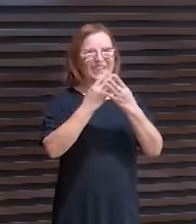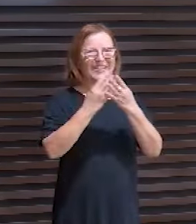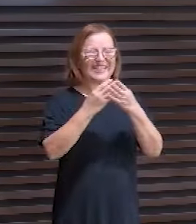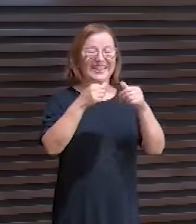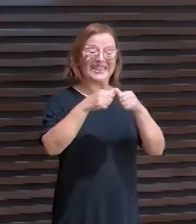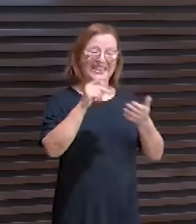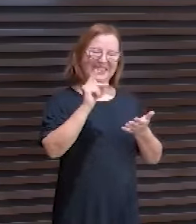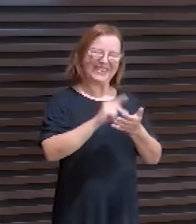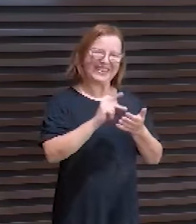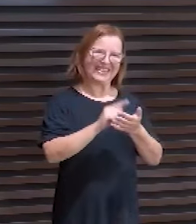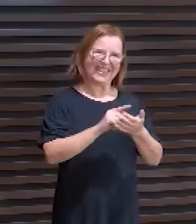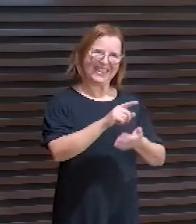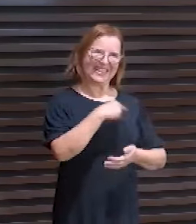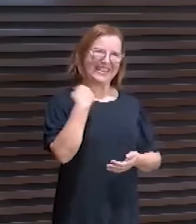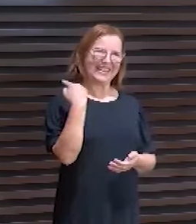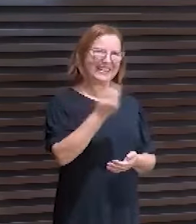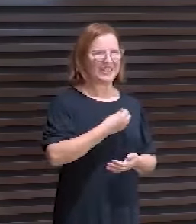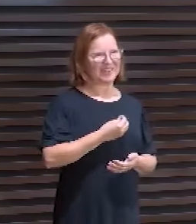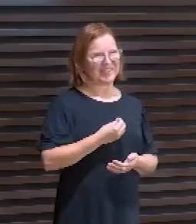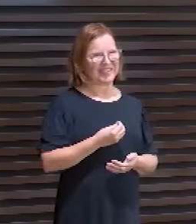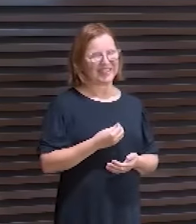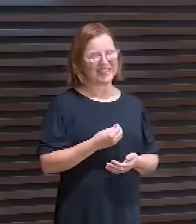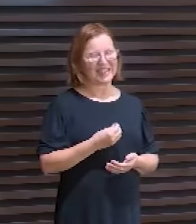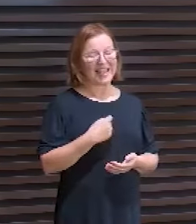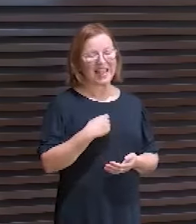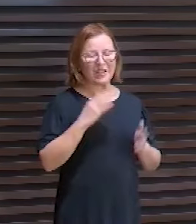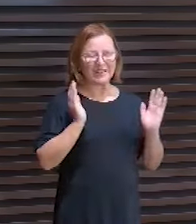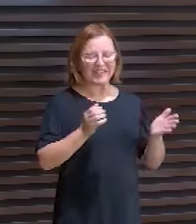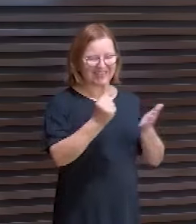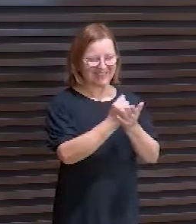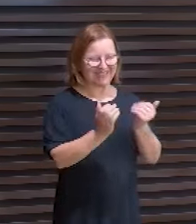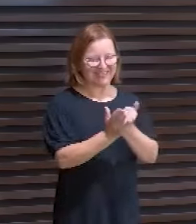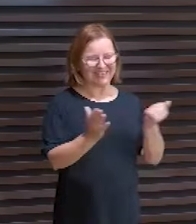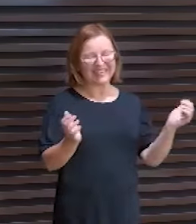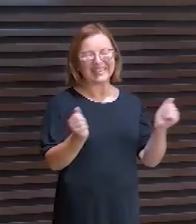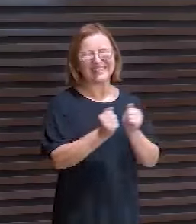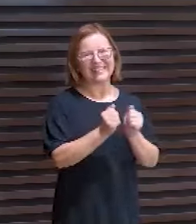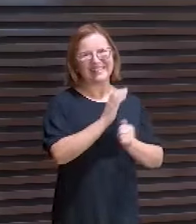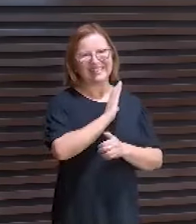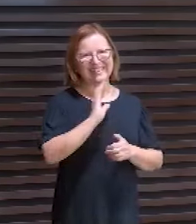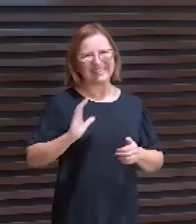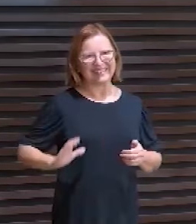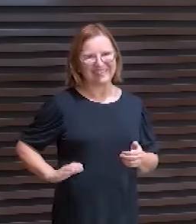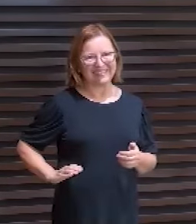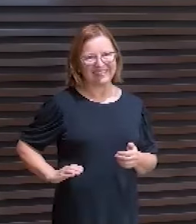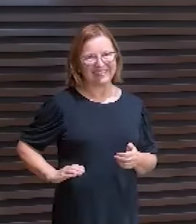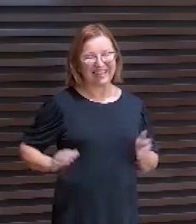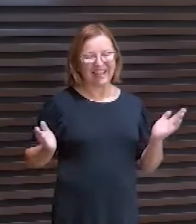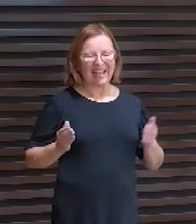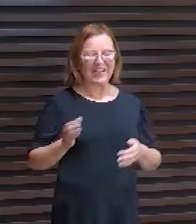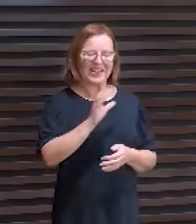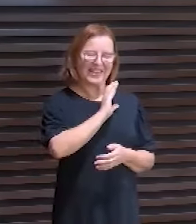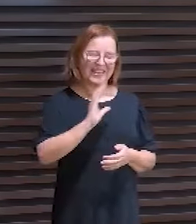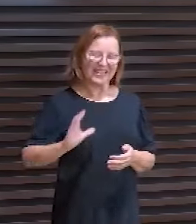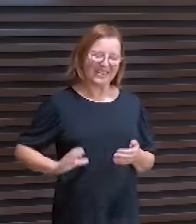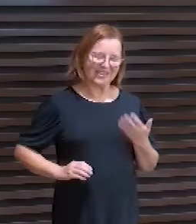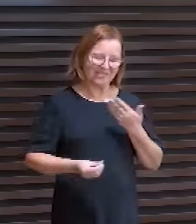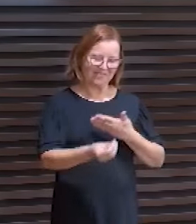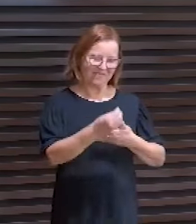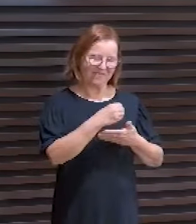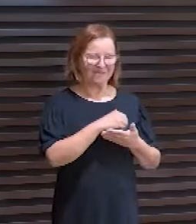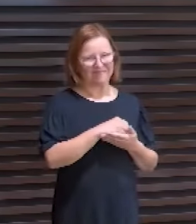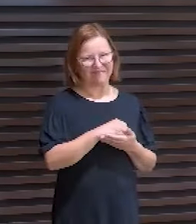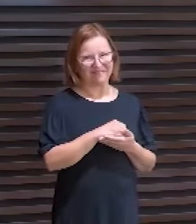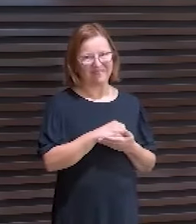verdade n vidas estou crucificado com Cristo é Cristo que vive em mim não sou